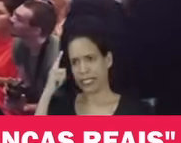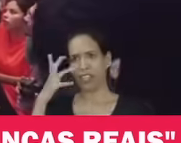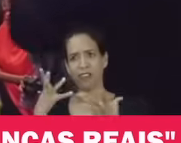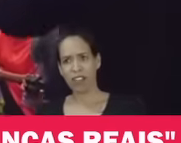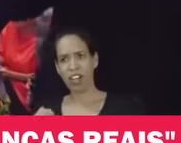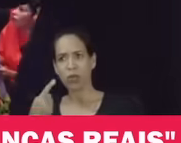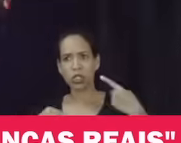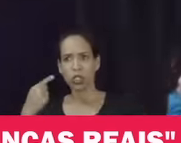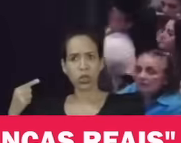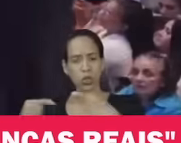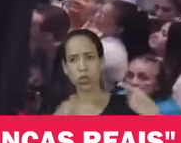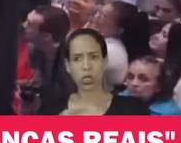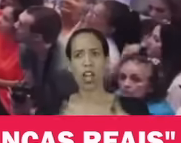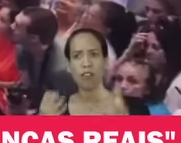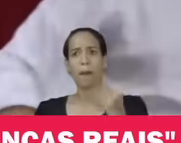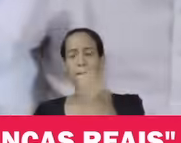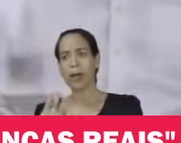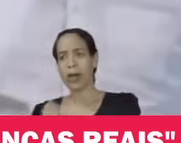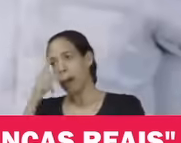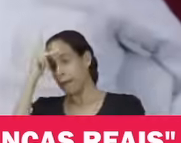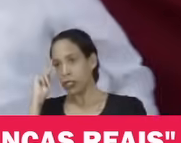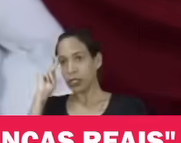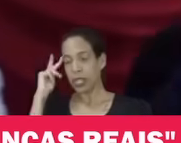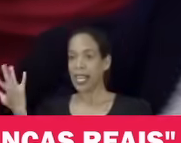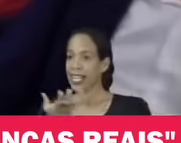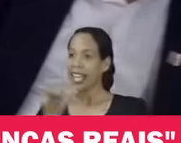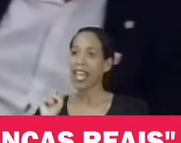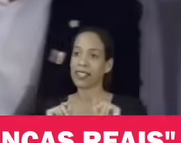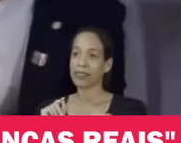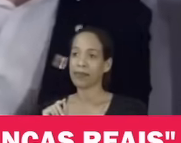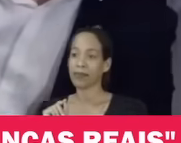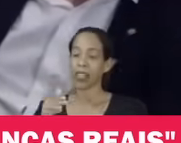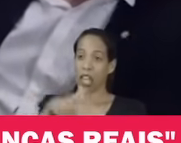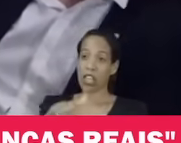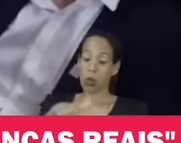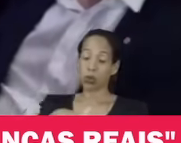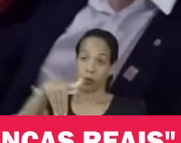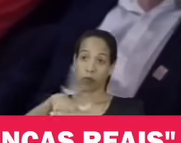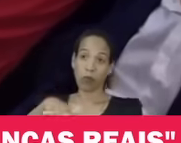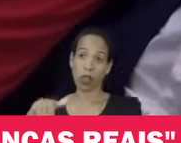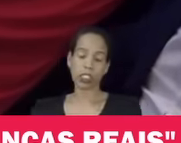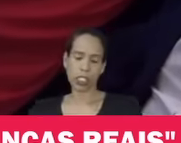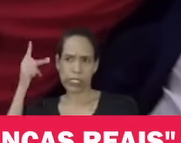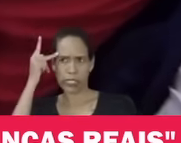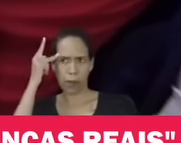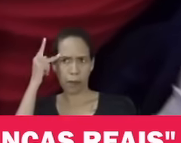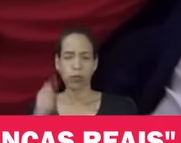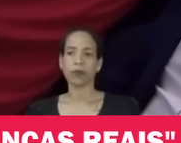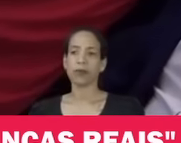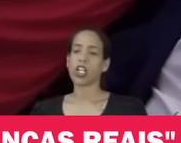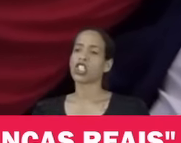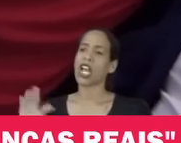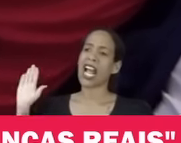vamos discutir, vamos lançar as pessoas que querem ser. Na última eleição, aqui em São Paulo, Marta,